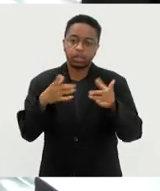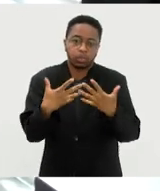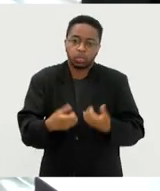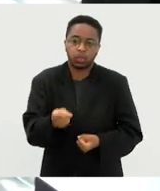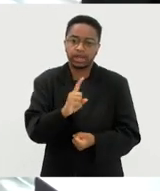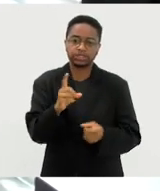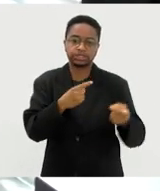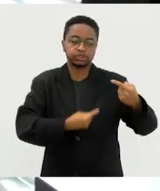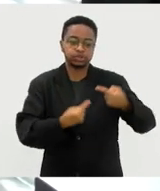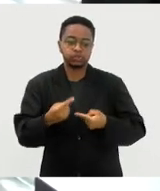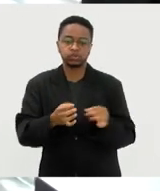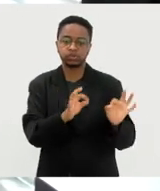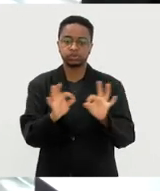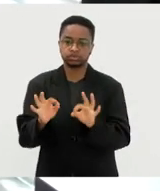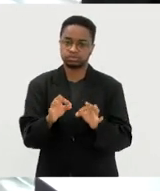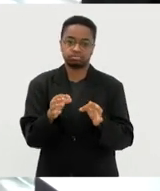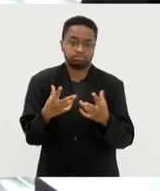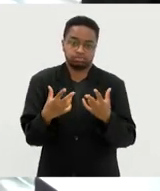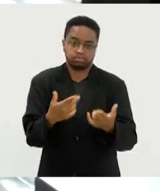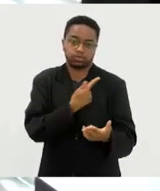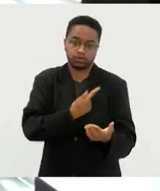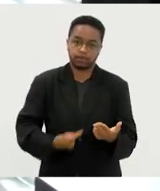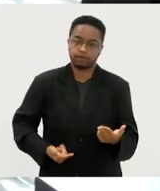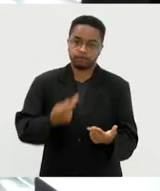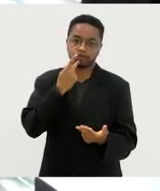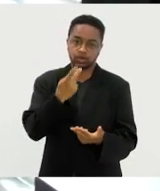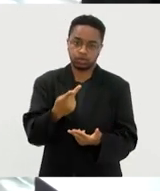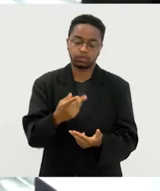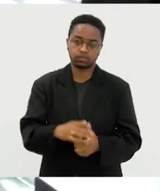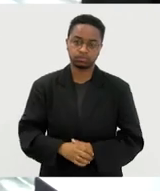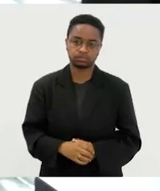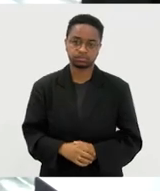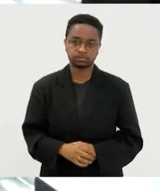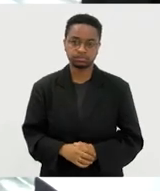desse assunto, como o governador indicou na conversa que teve comigo.